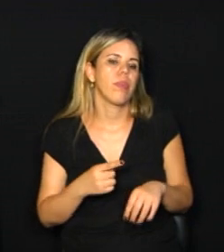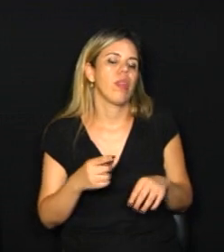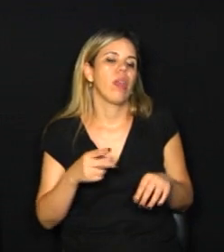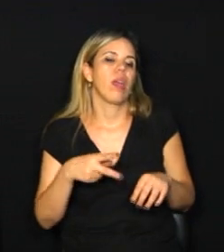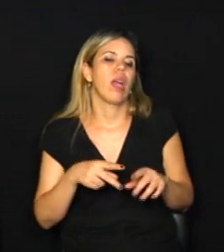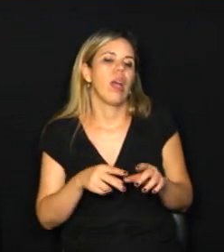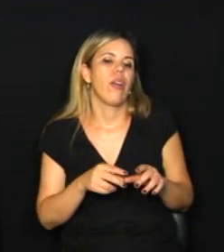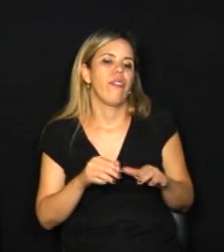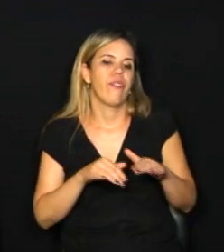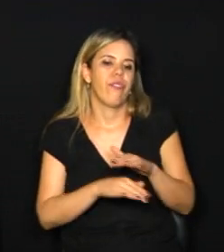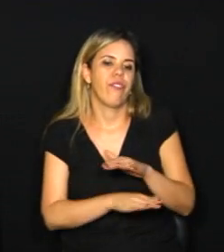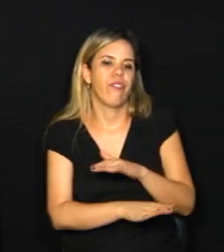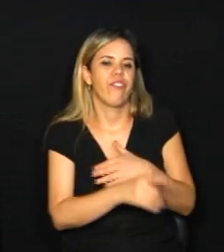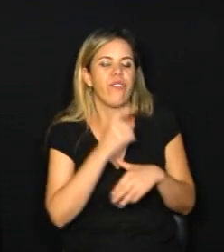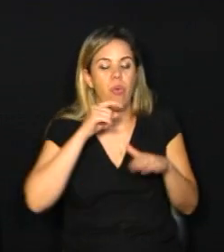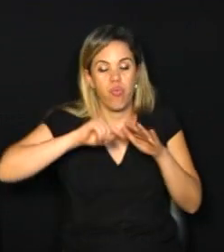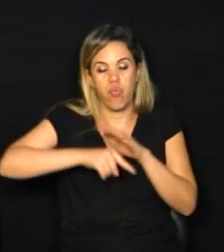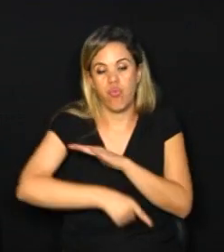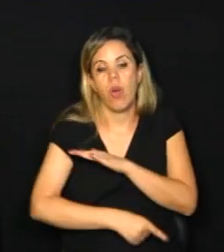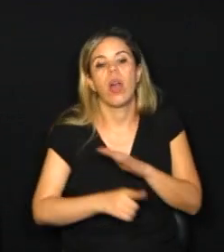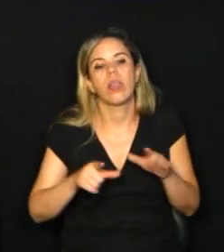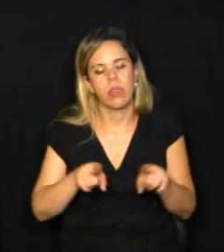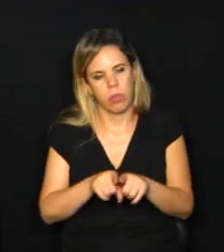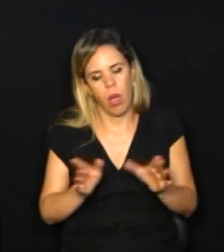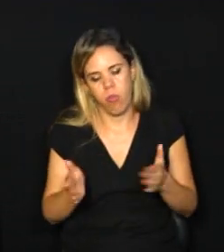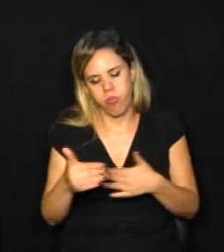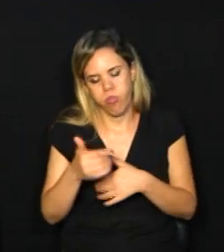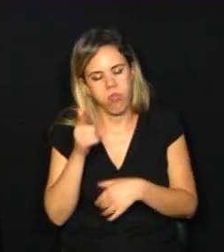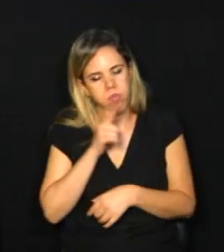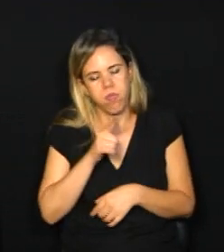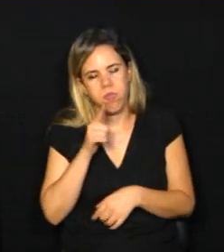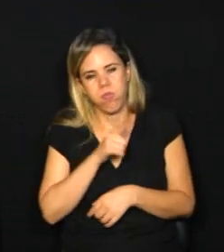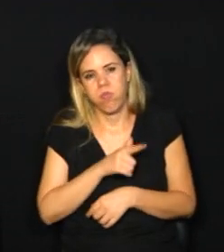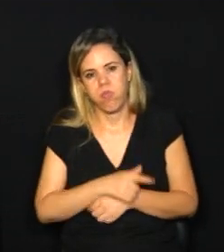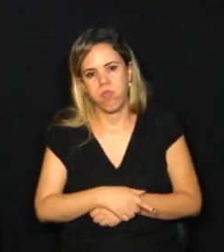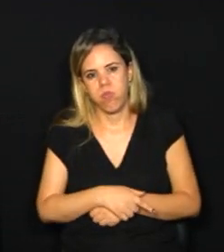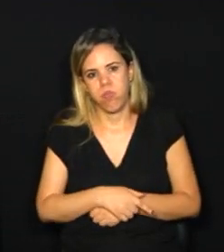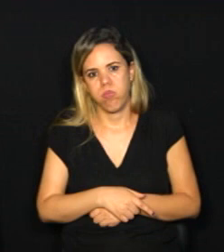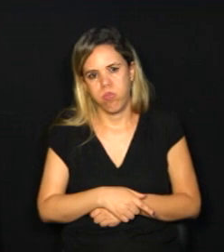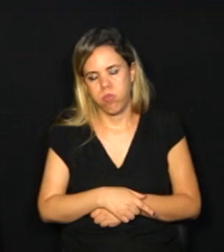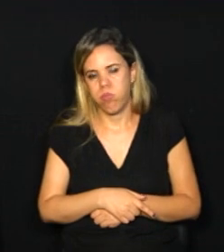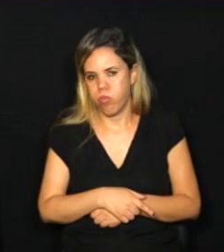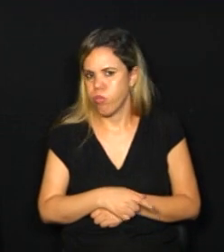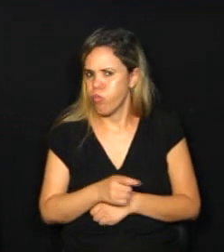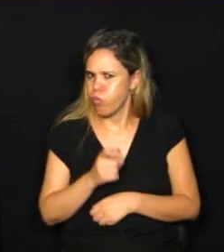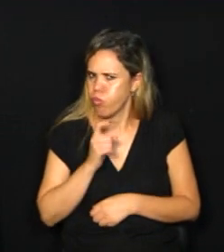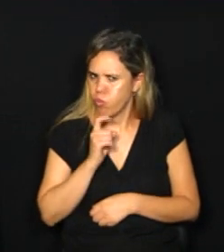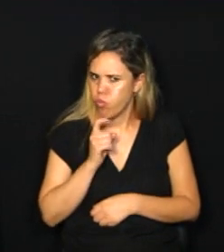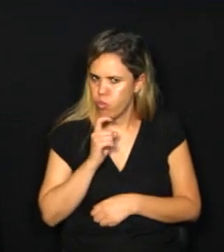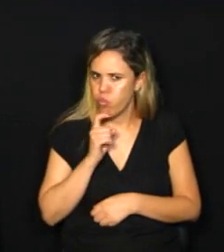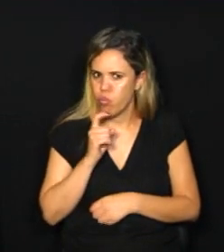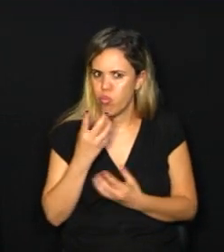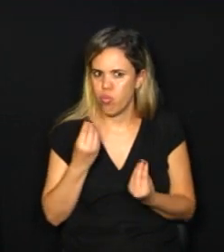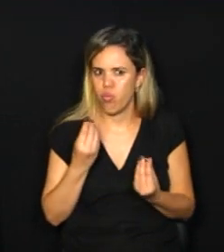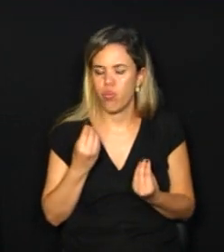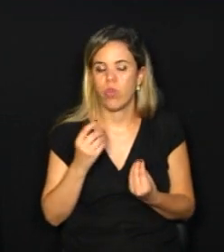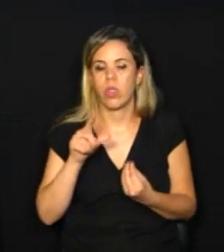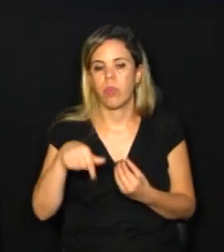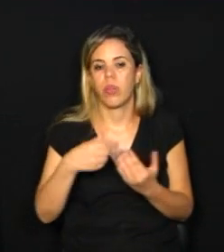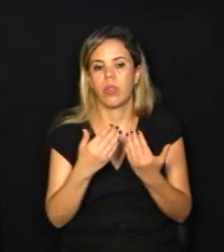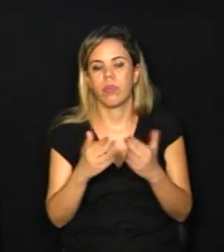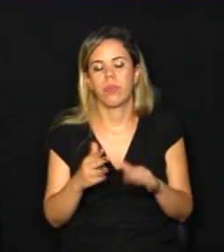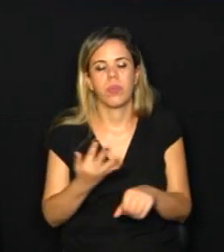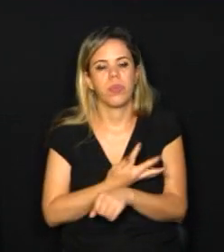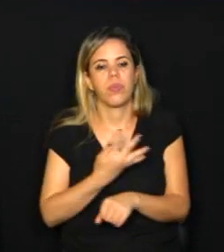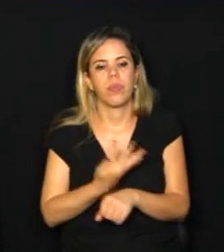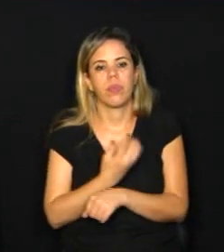muito baixa, a caixa conserva ela nessa temperatura. E depois de aberta, ela